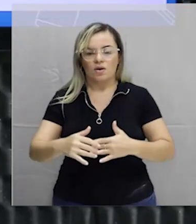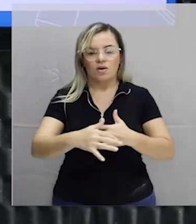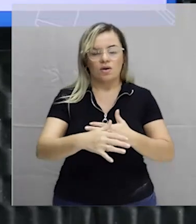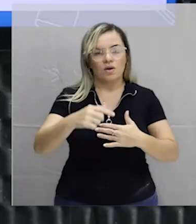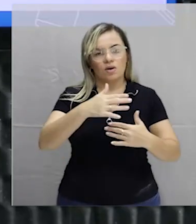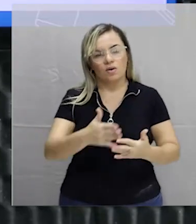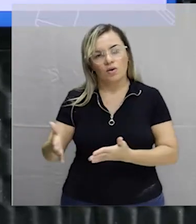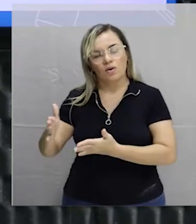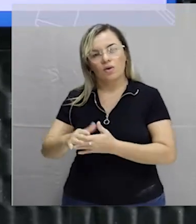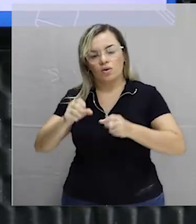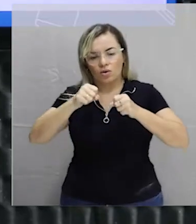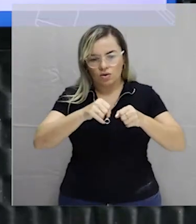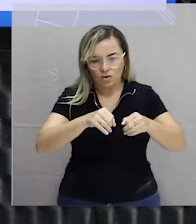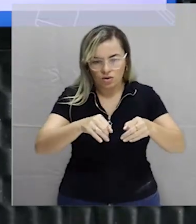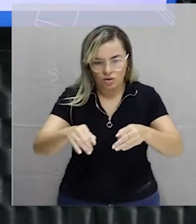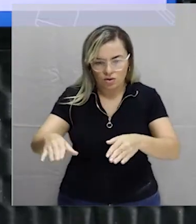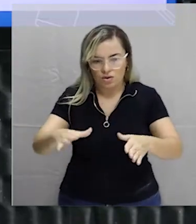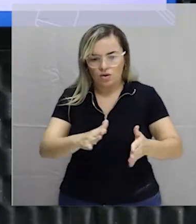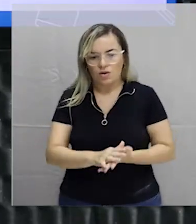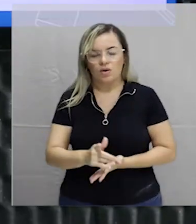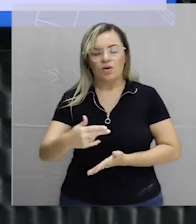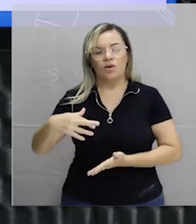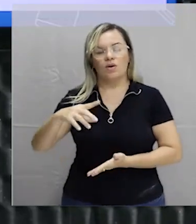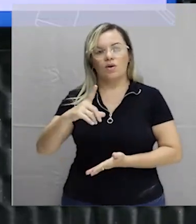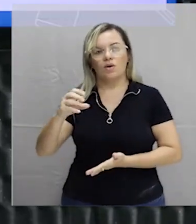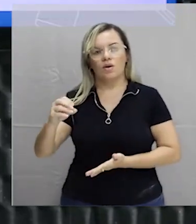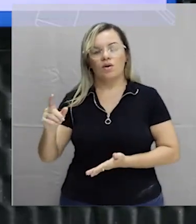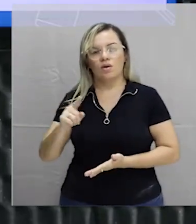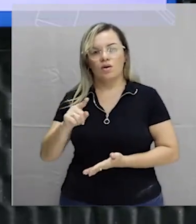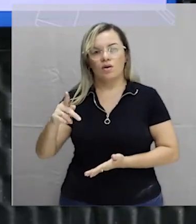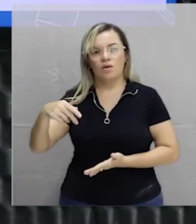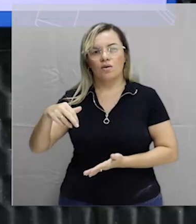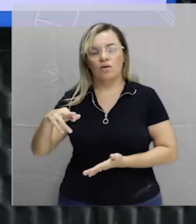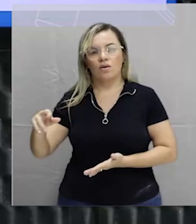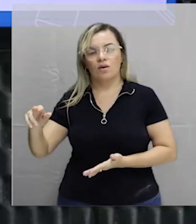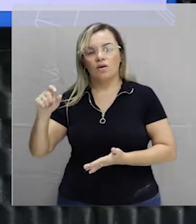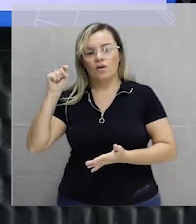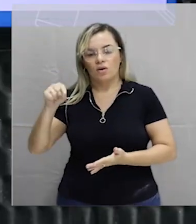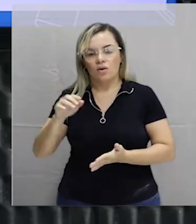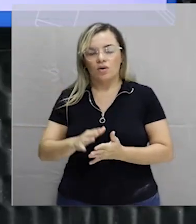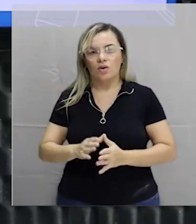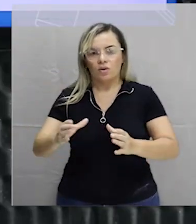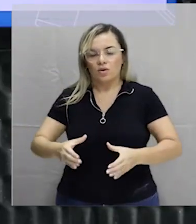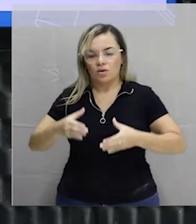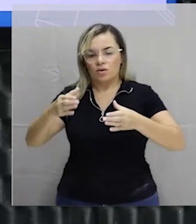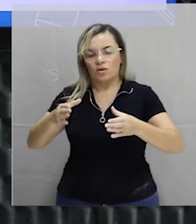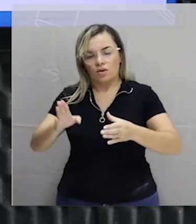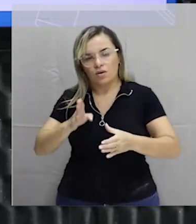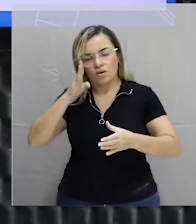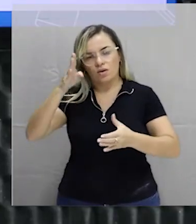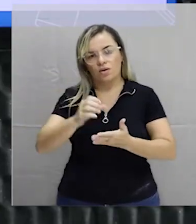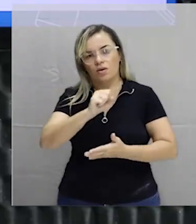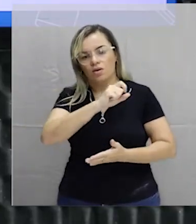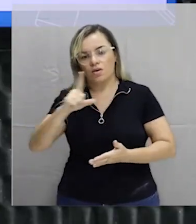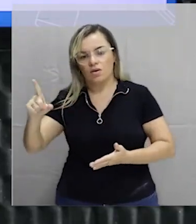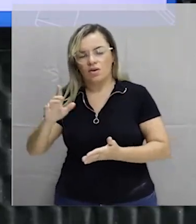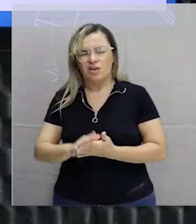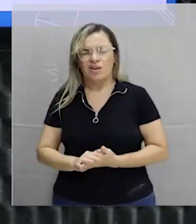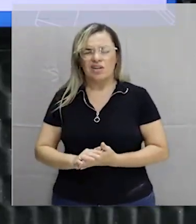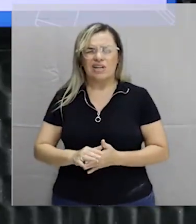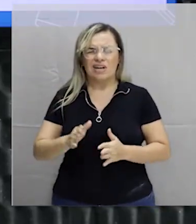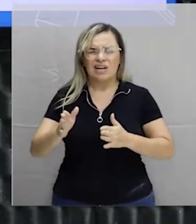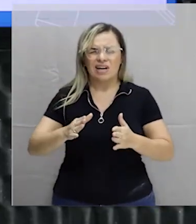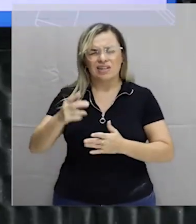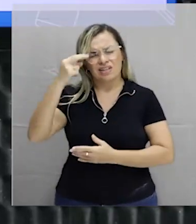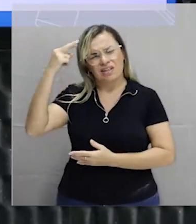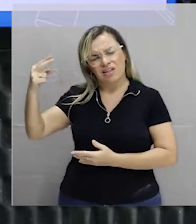Grão-Pará, com sede em São Luís. Esse Estado ele foi criado na época que Portugal, lá na Europa, estava